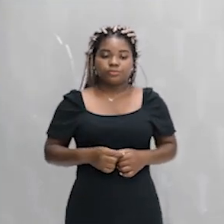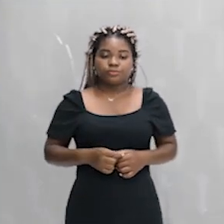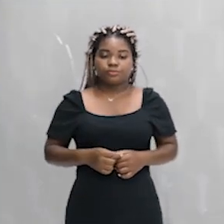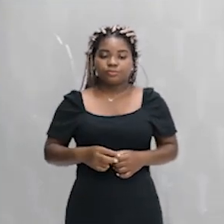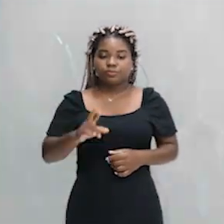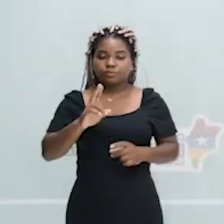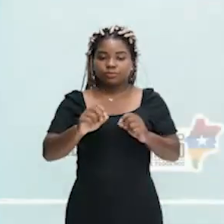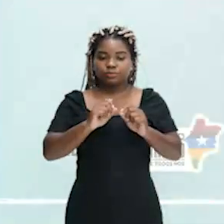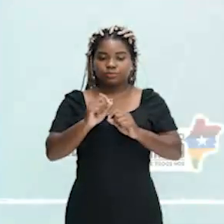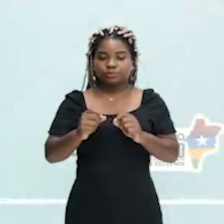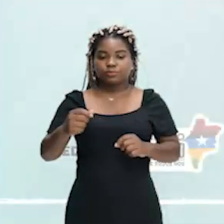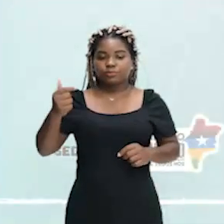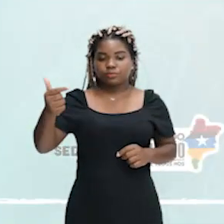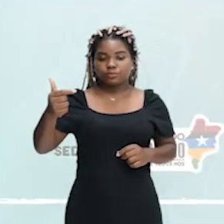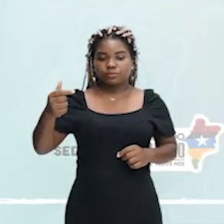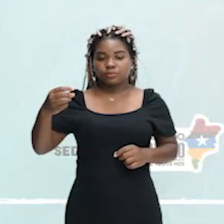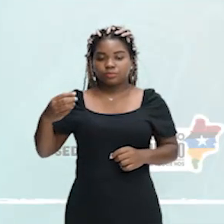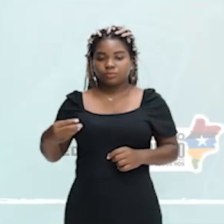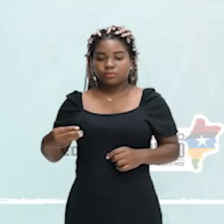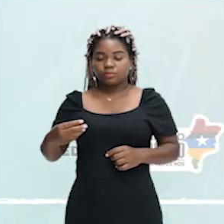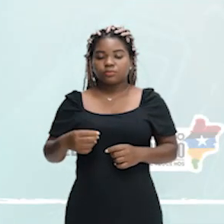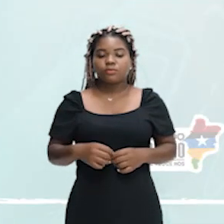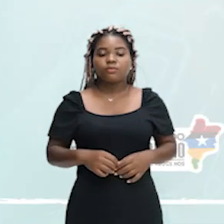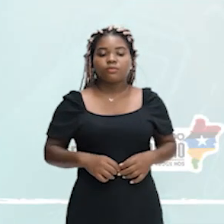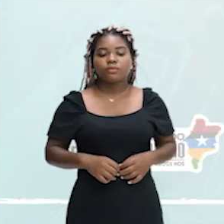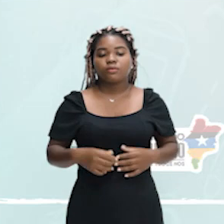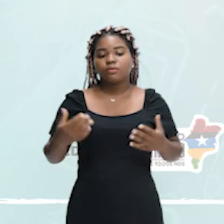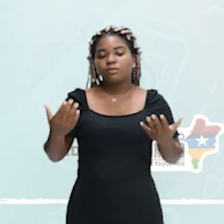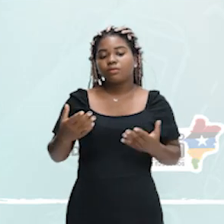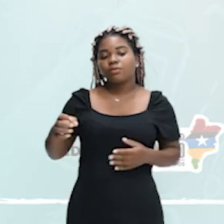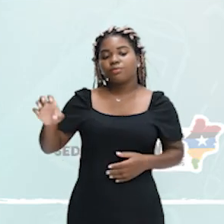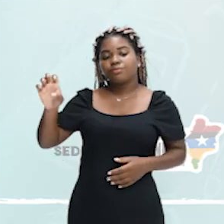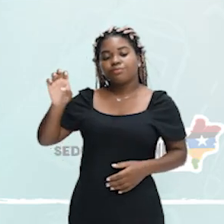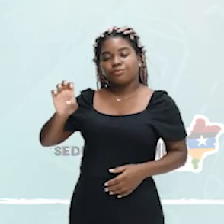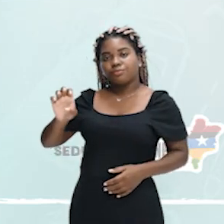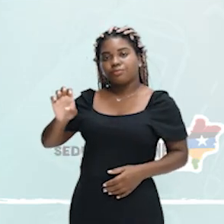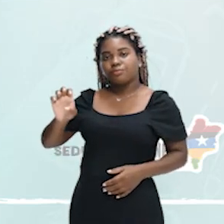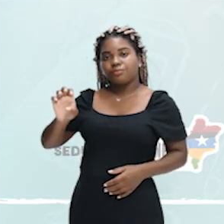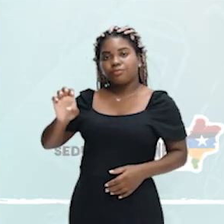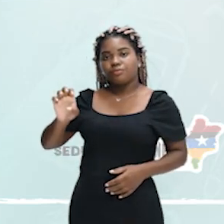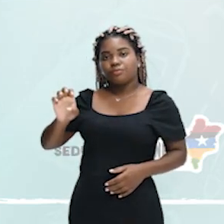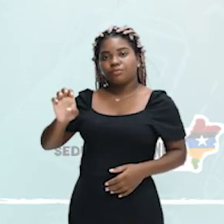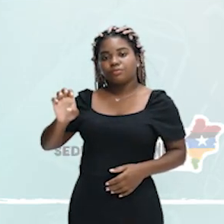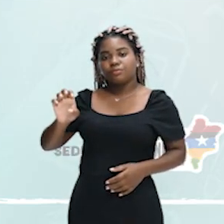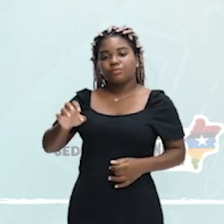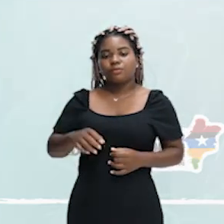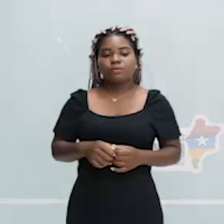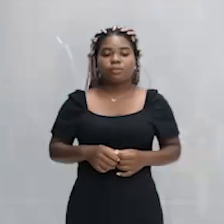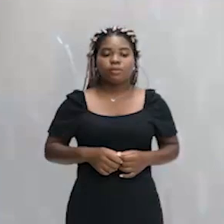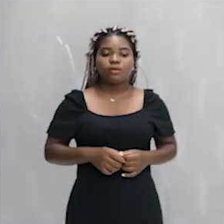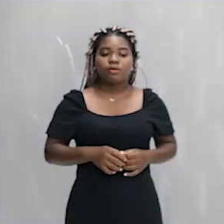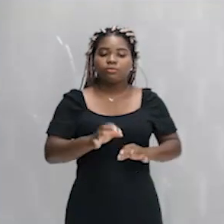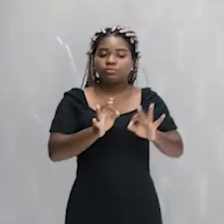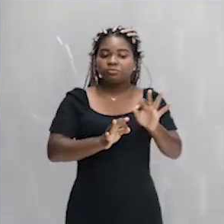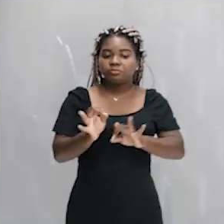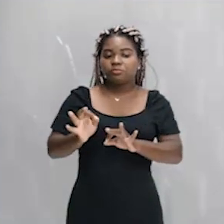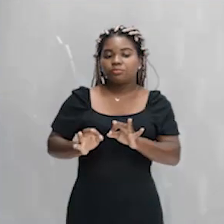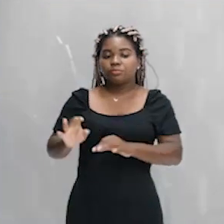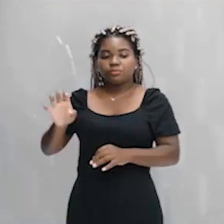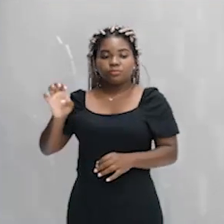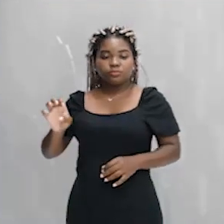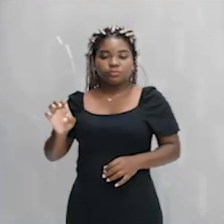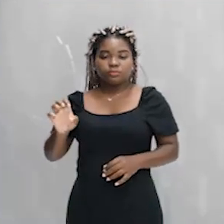Nossa resposta final dá 2/3. Agora, nós precisamos calcular o g do zero. Para calcular o g do